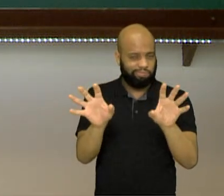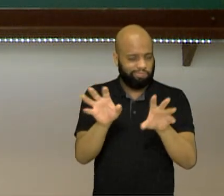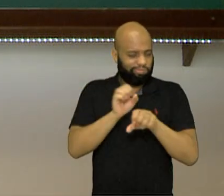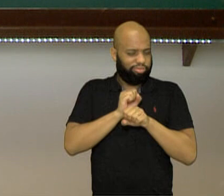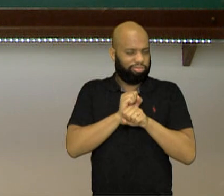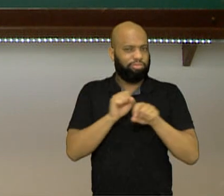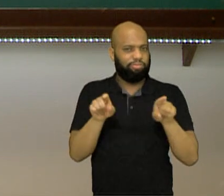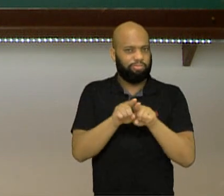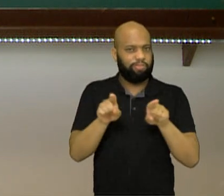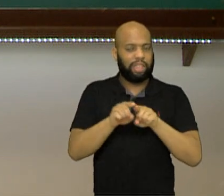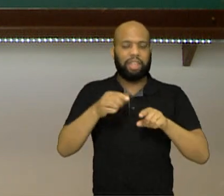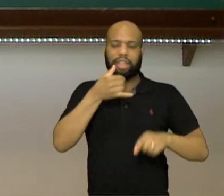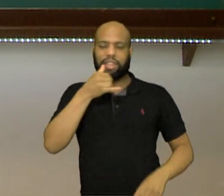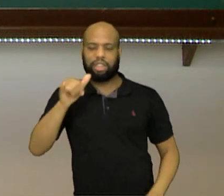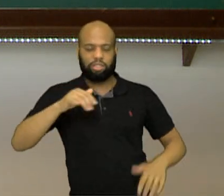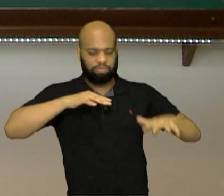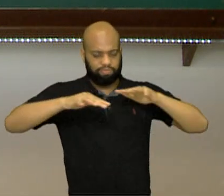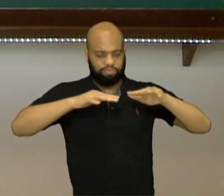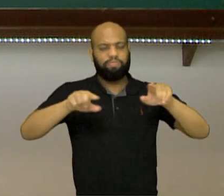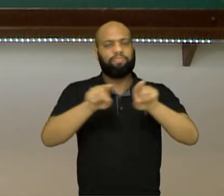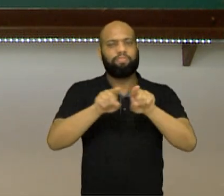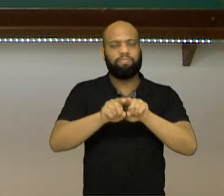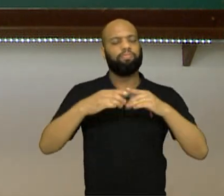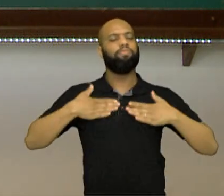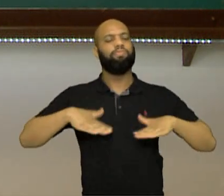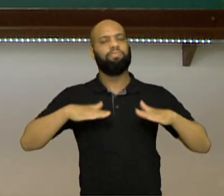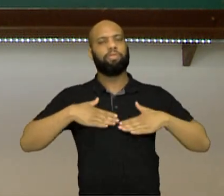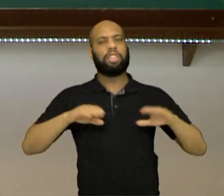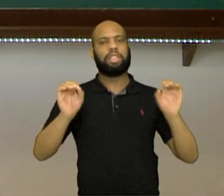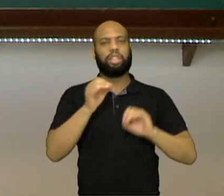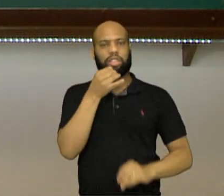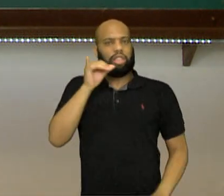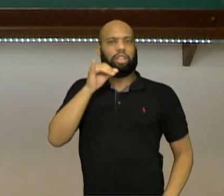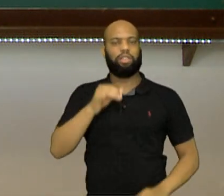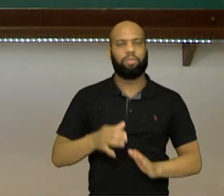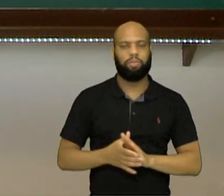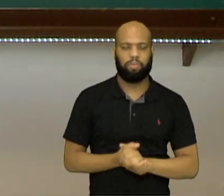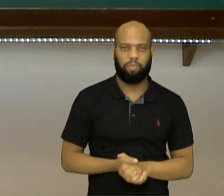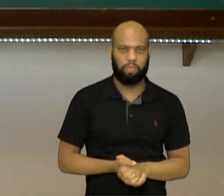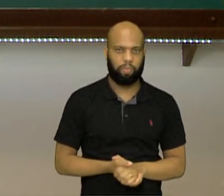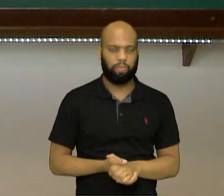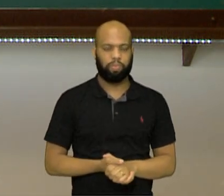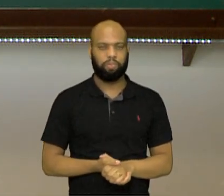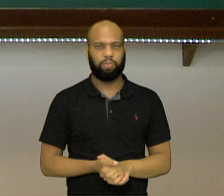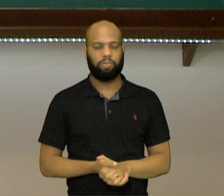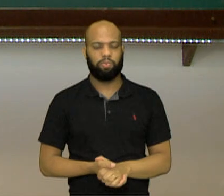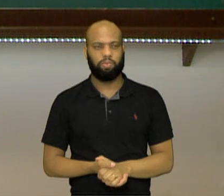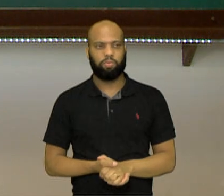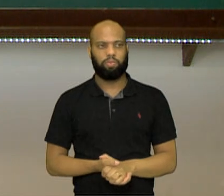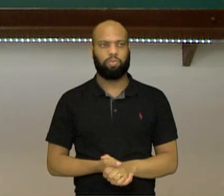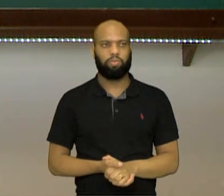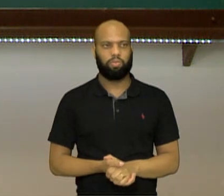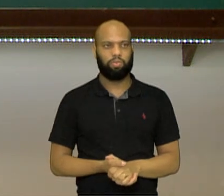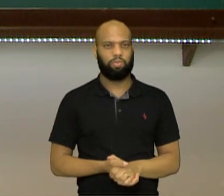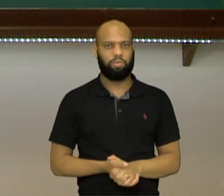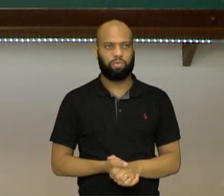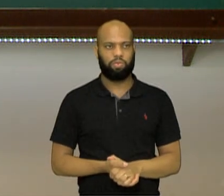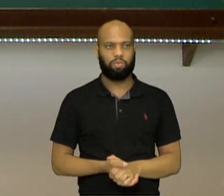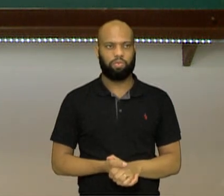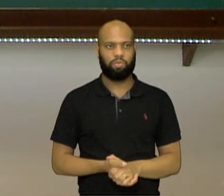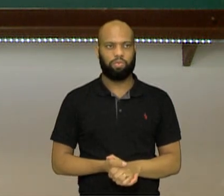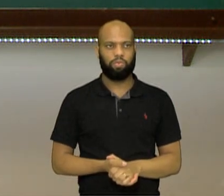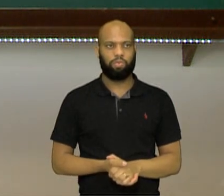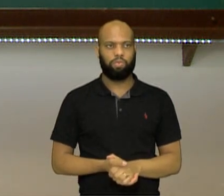nem energia cinética. Então ele fica tranquilo sem receber nenhum choque, tá? Bom, gente,